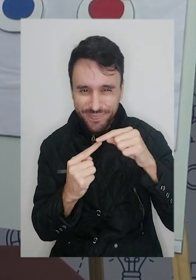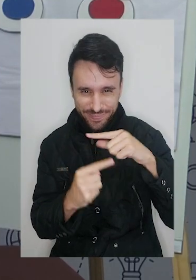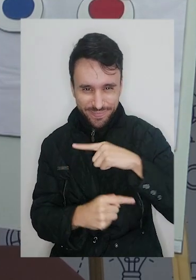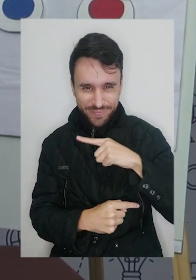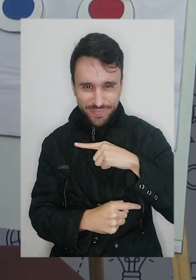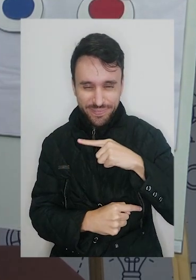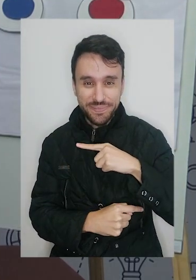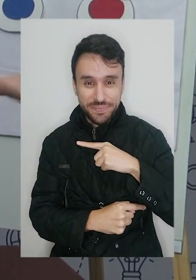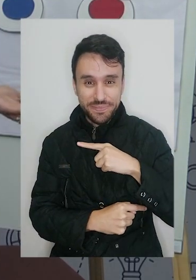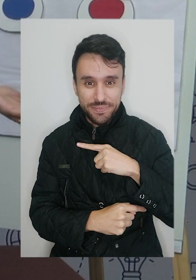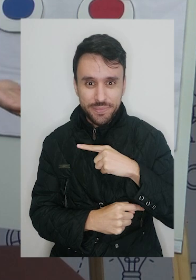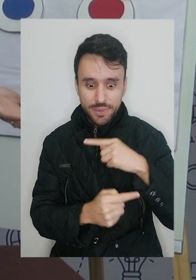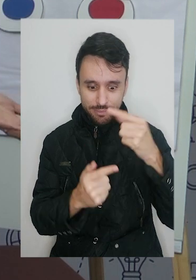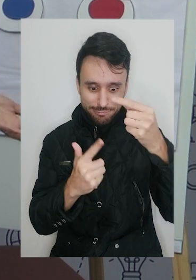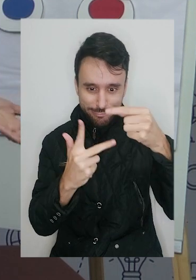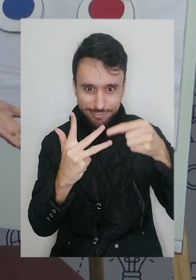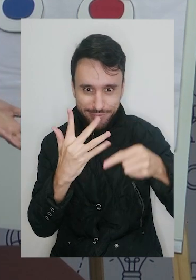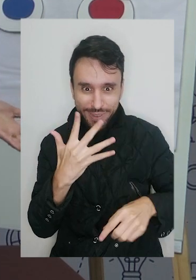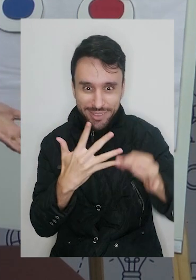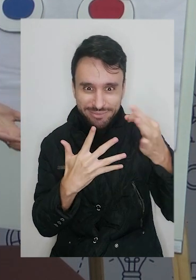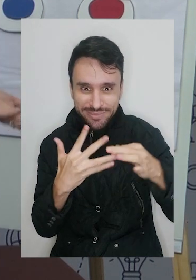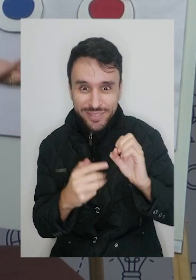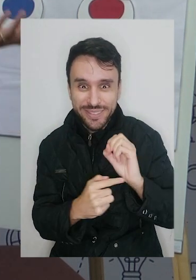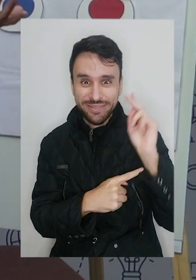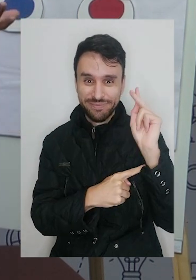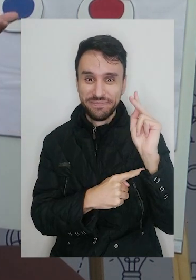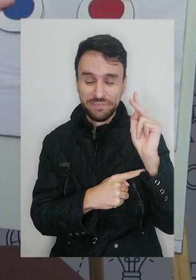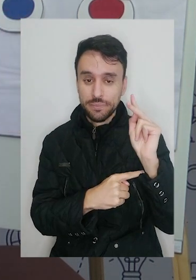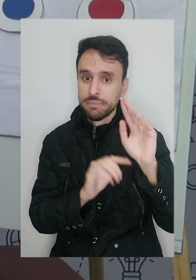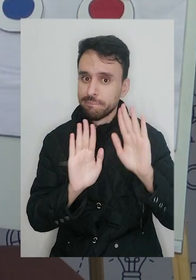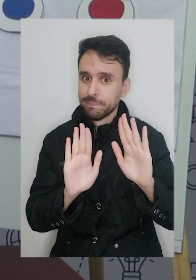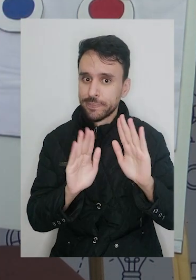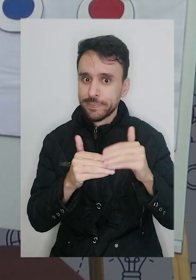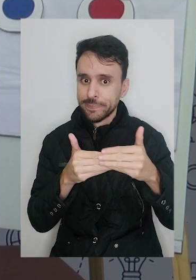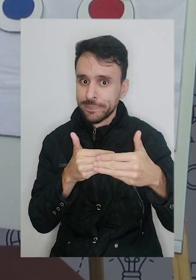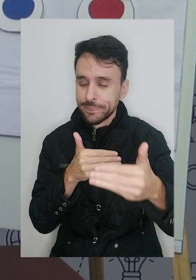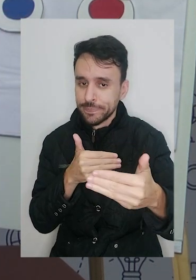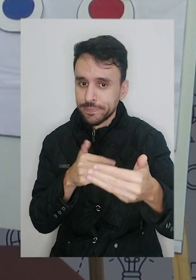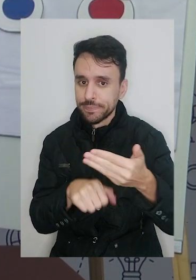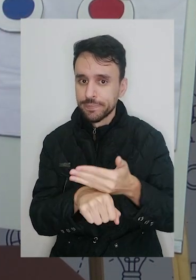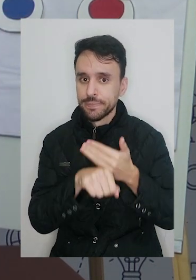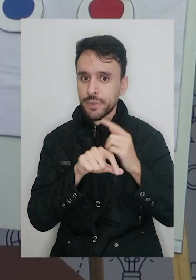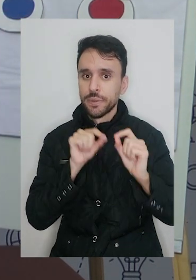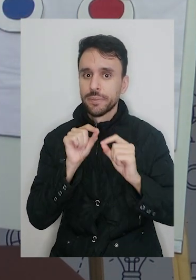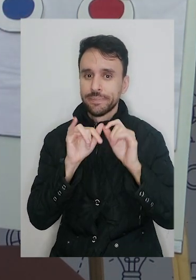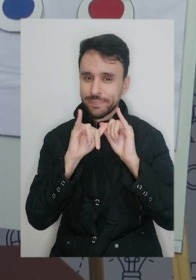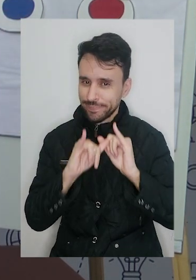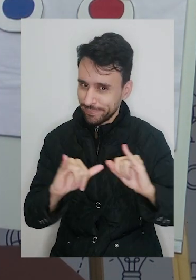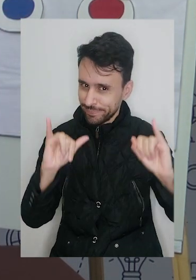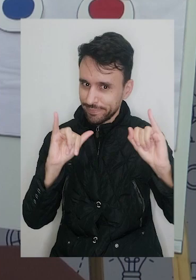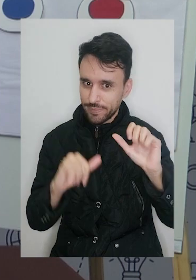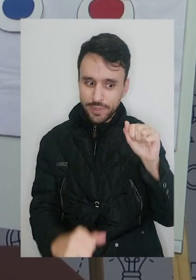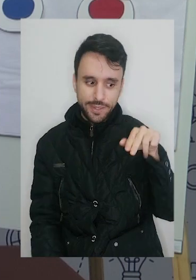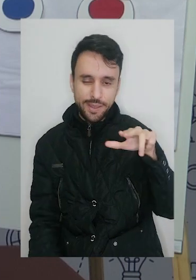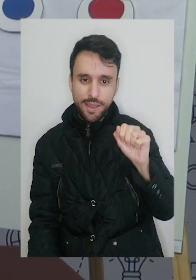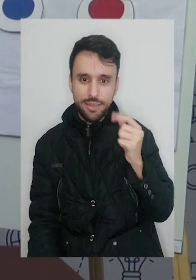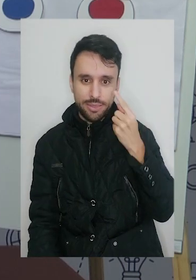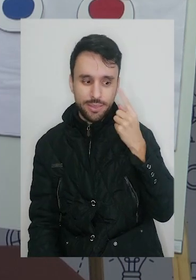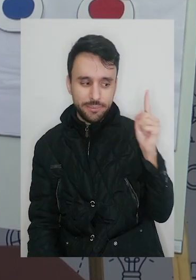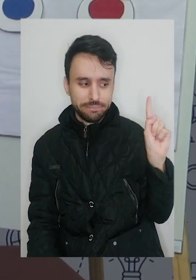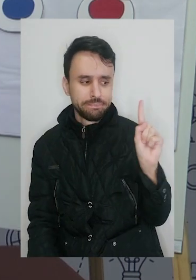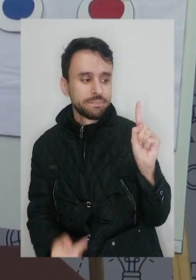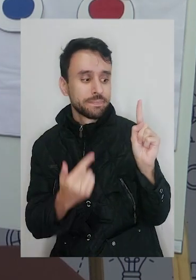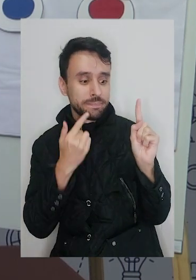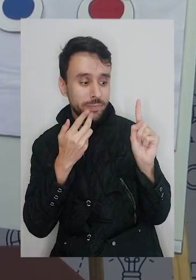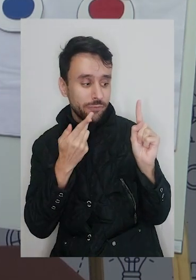Então fizemos tudo da nossa rotina de hoje. Mas, antes, nós temos o recadinho da Ana. Vamos ver que